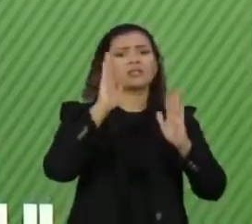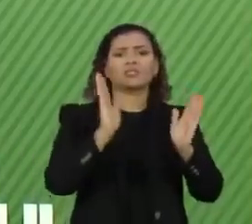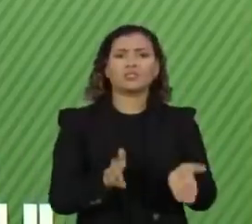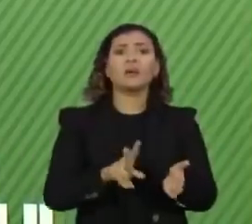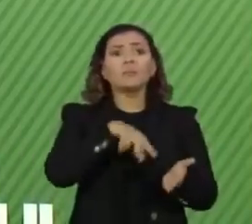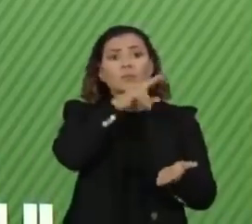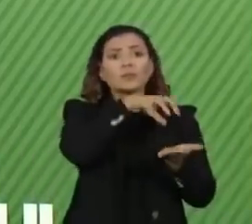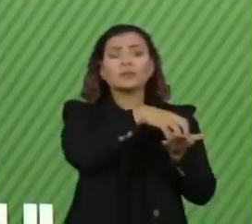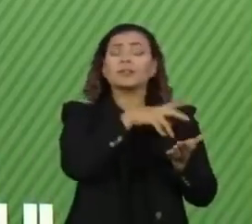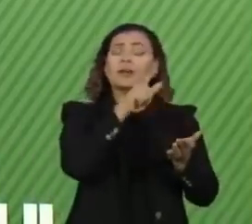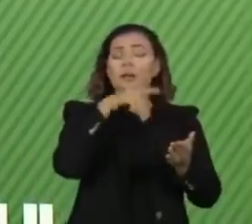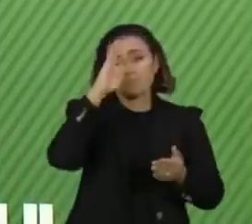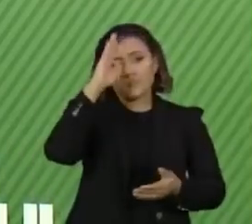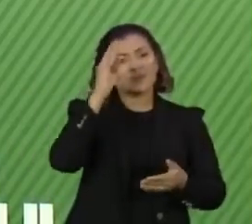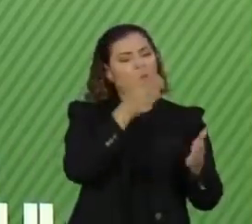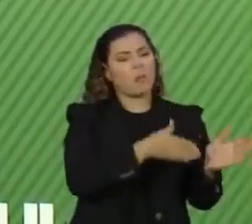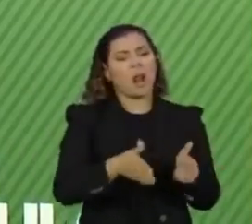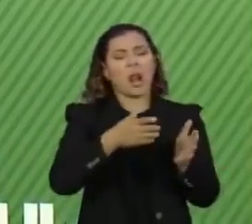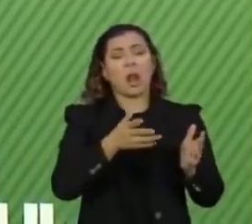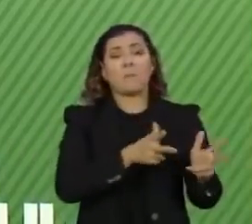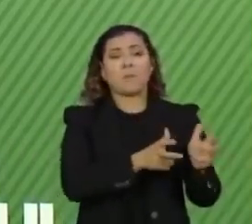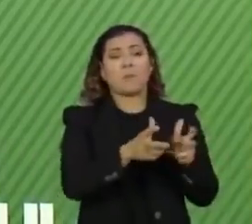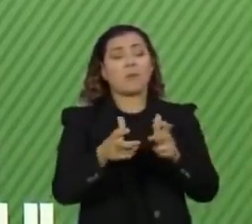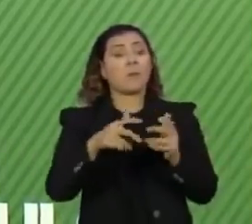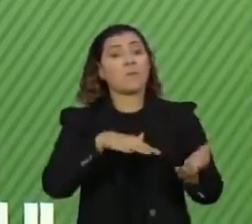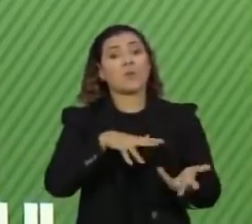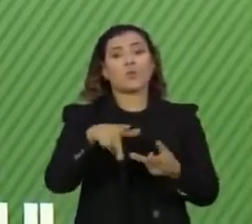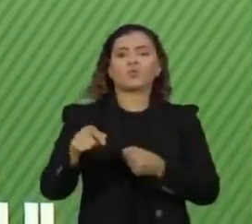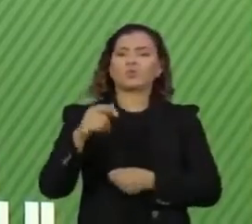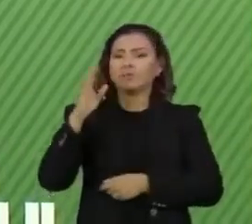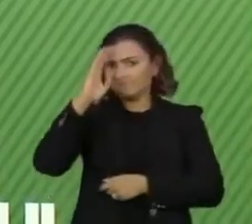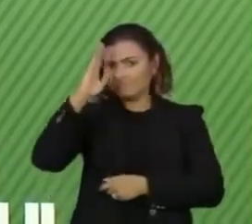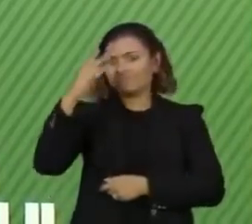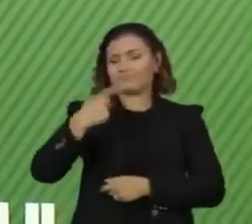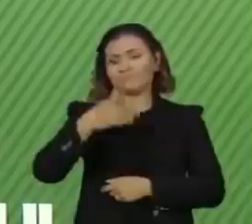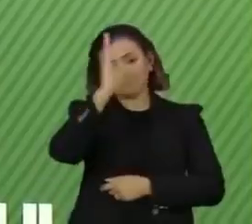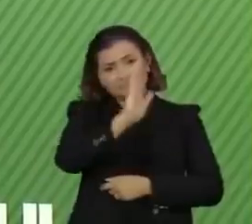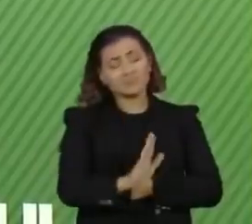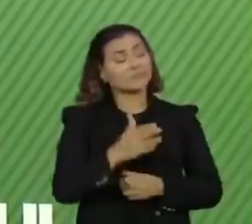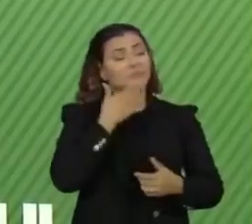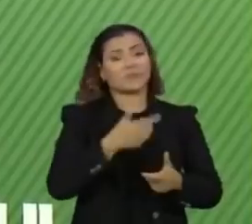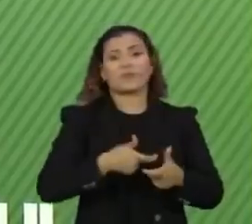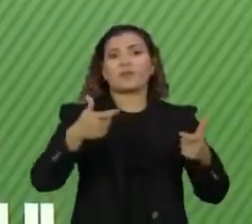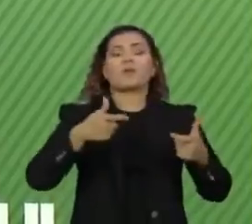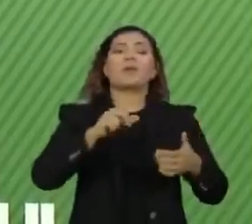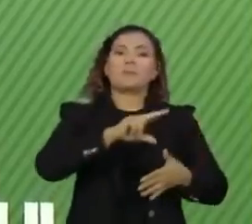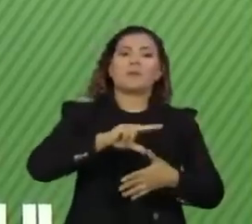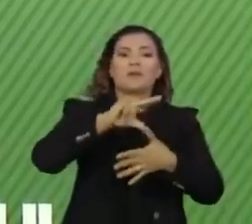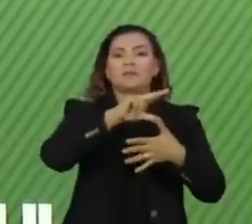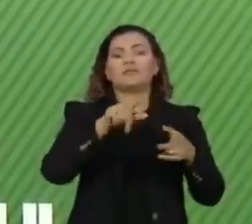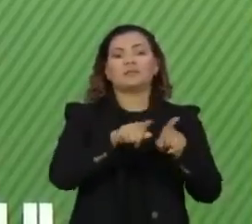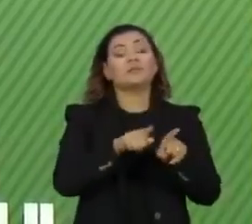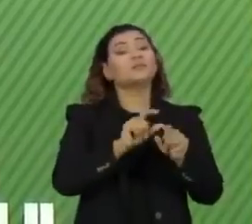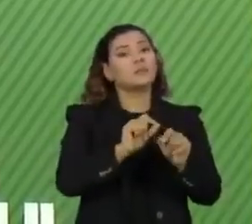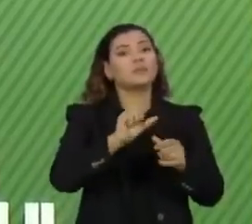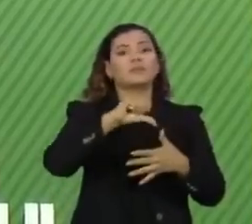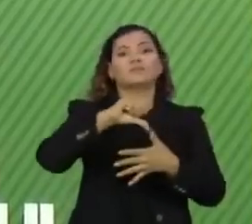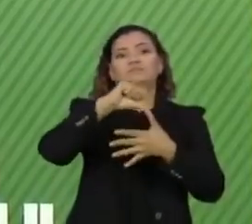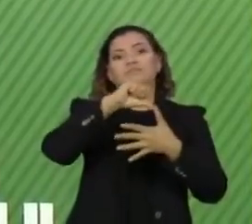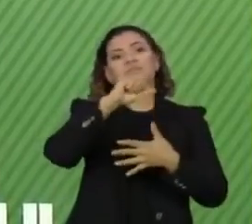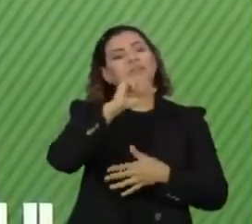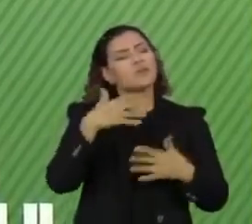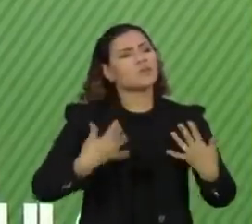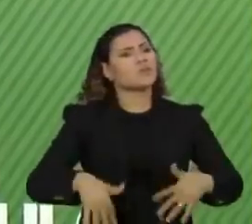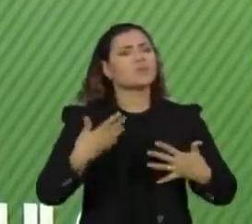Butantan um dos maiores produtores de vacina do mundo, o maior produtor de vacina do Brasil, da América Latina e do Hemisfério Sul,